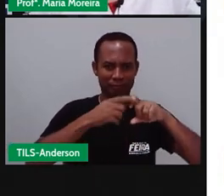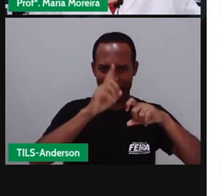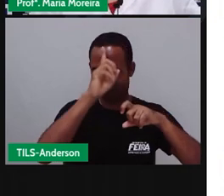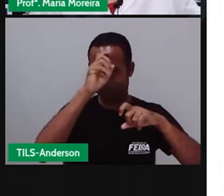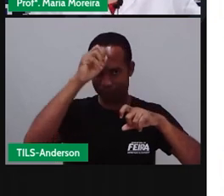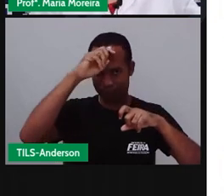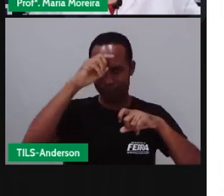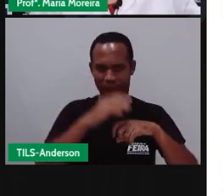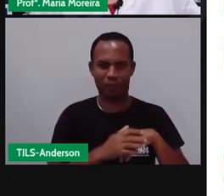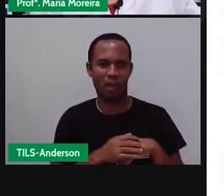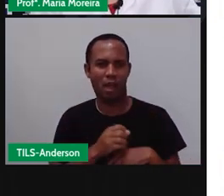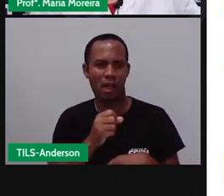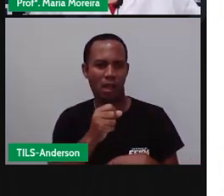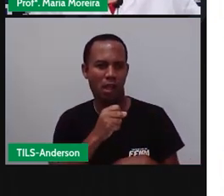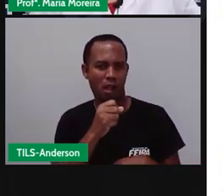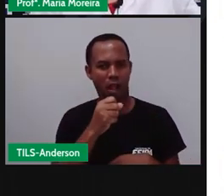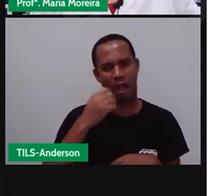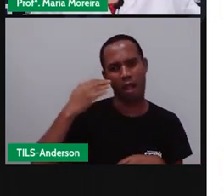ator,